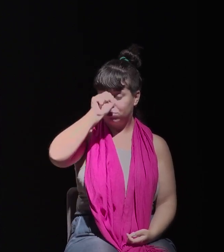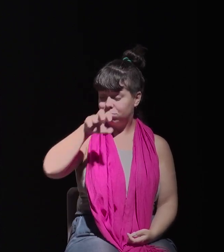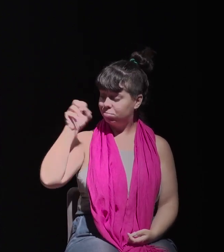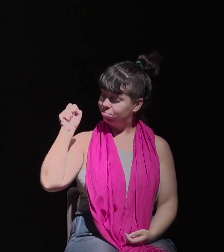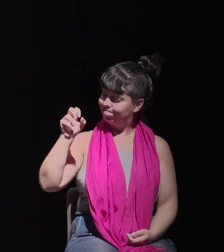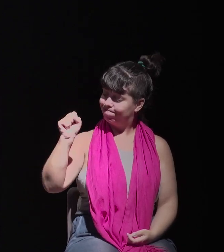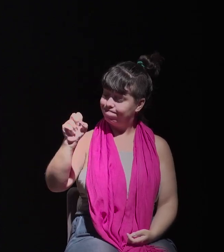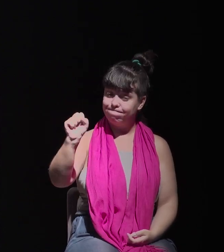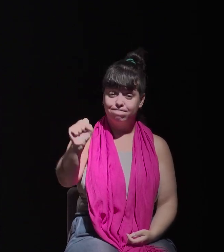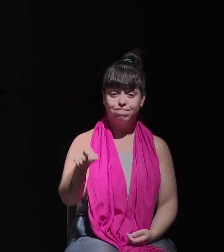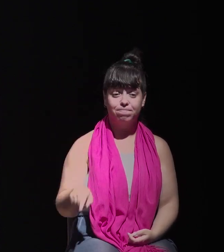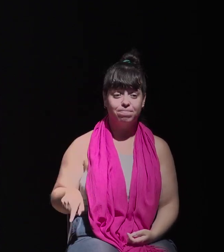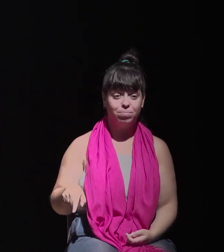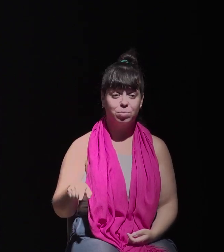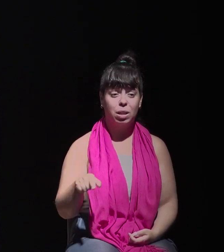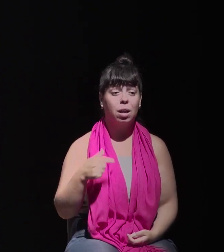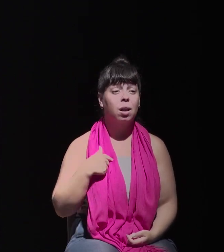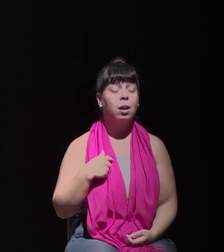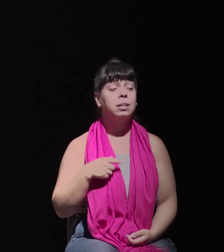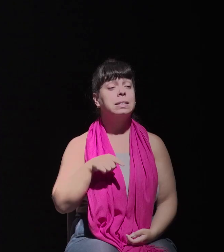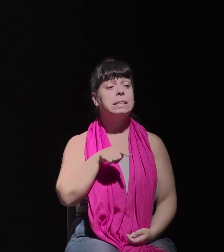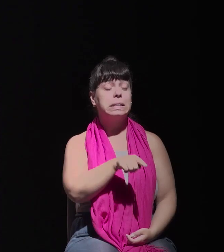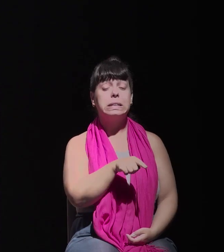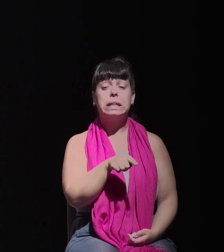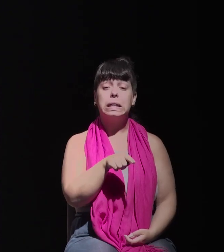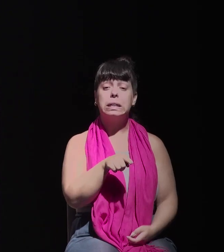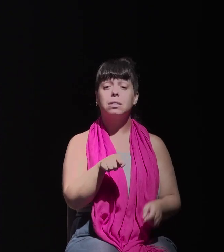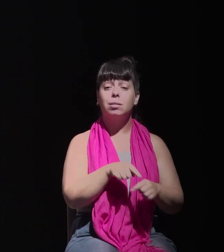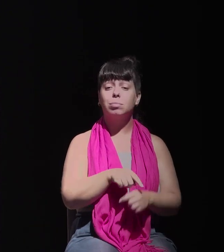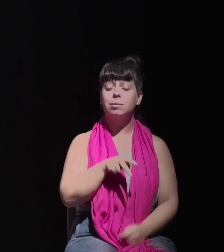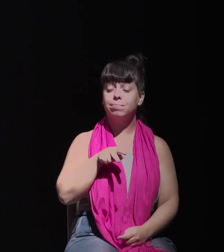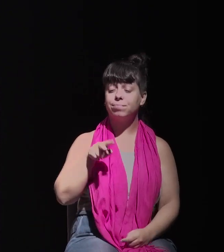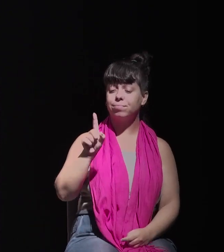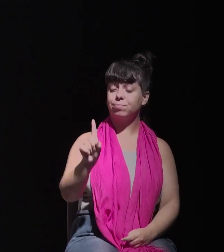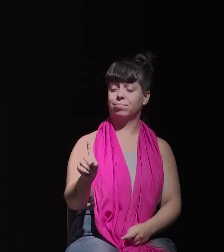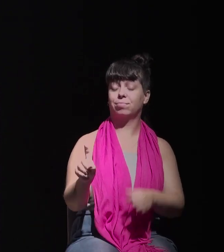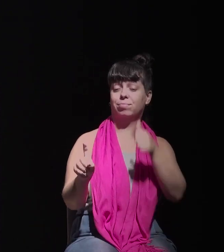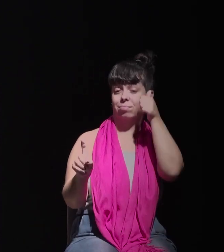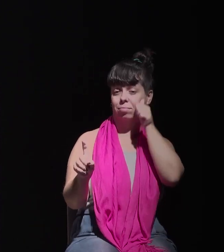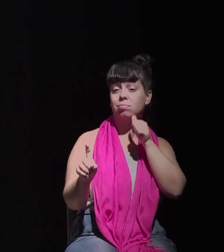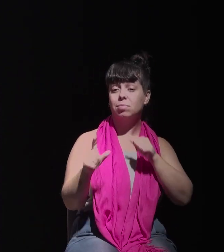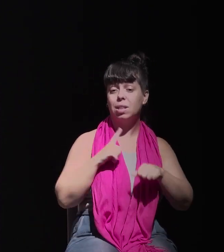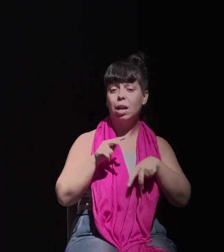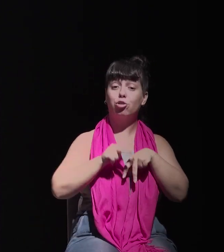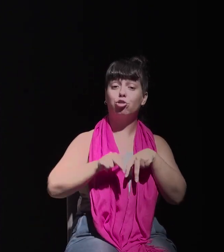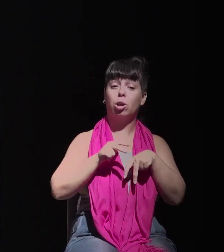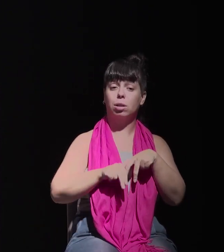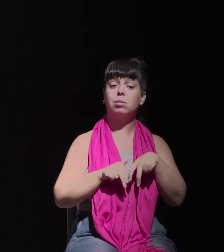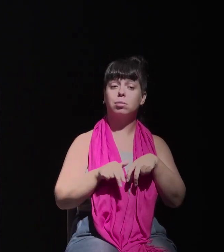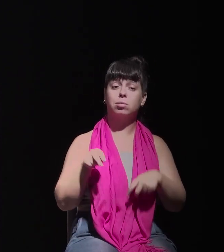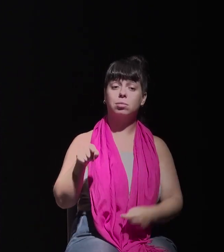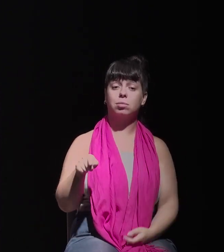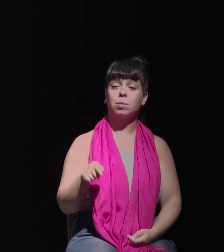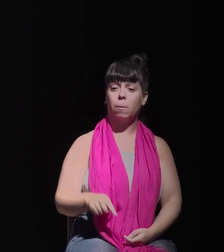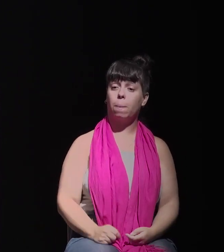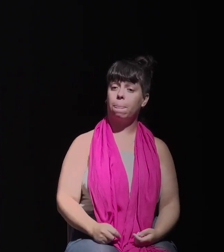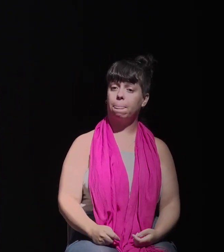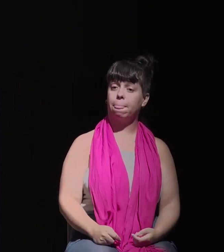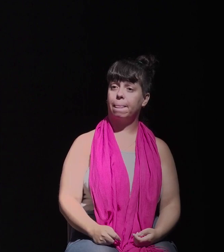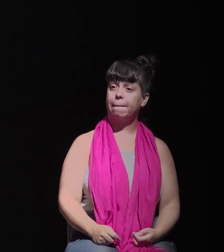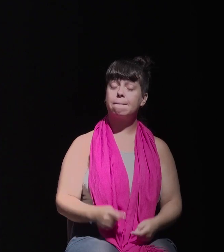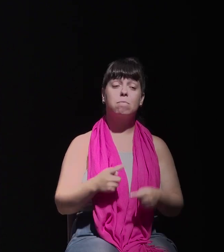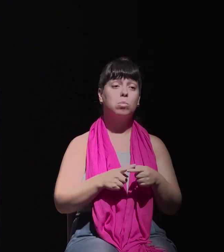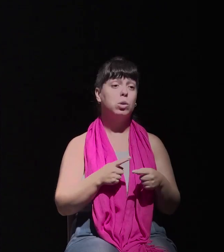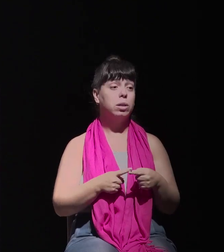lado, há também sobre aquele corpo feminino um olhar de gênero, que é colocado, porque